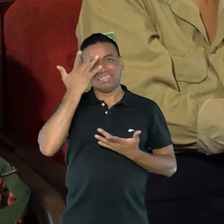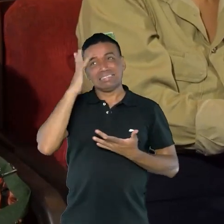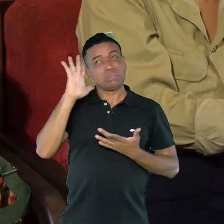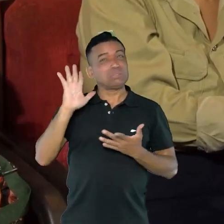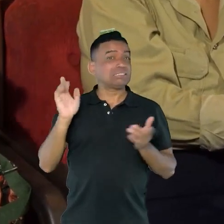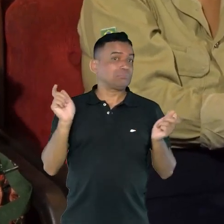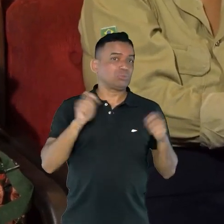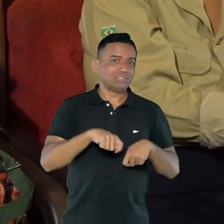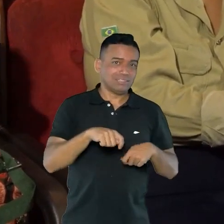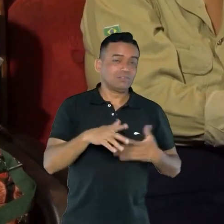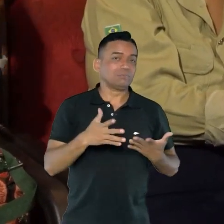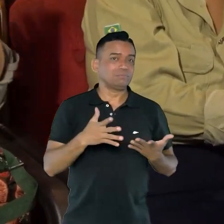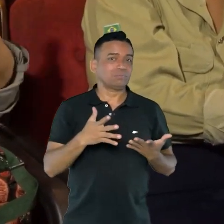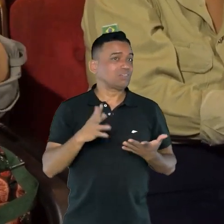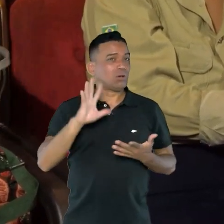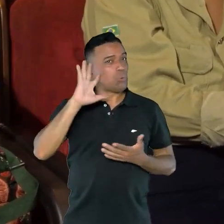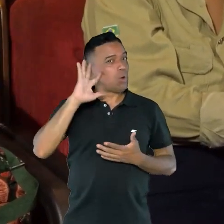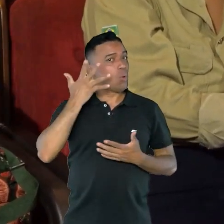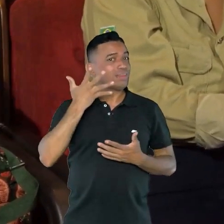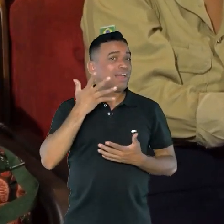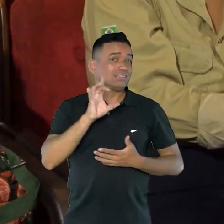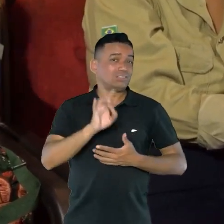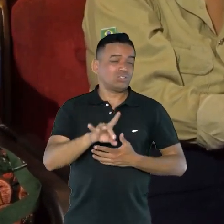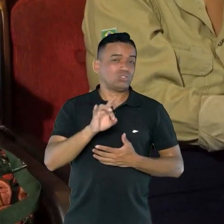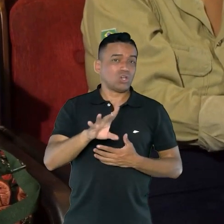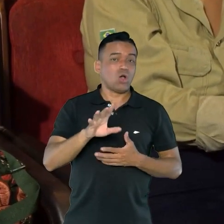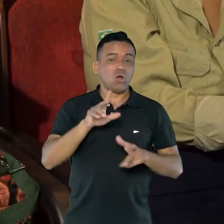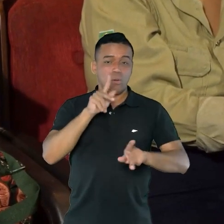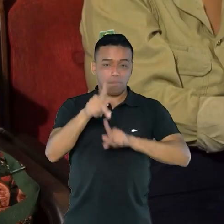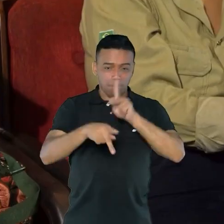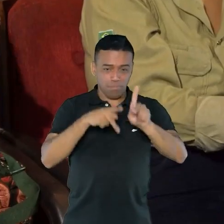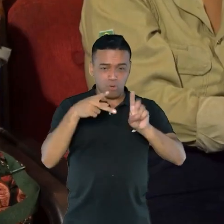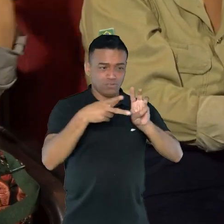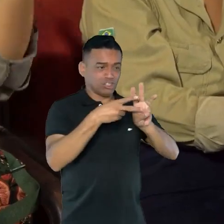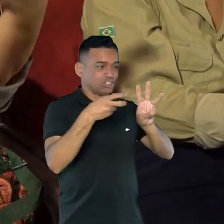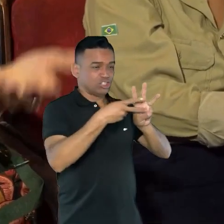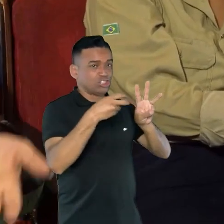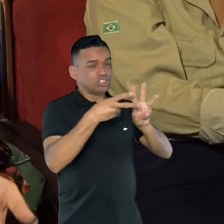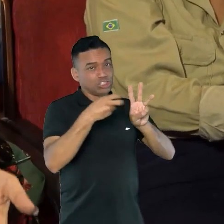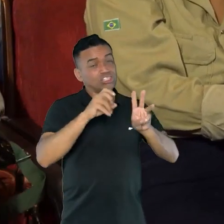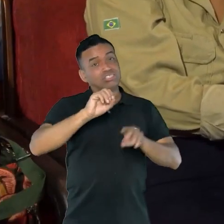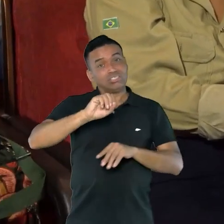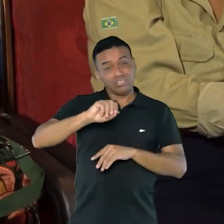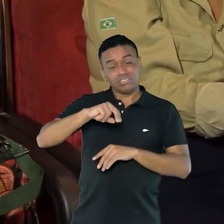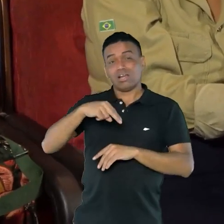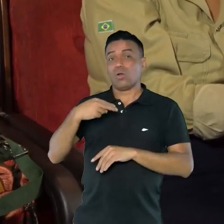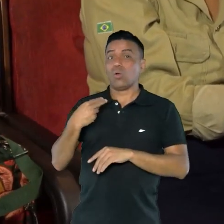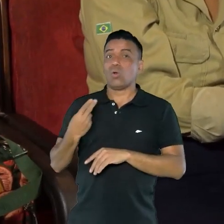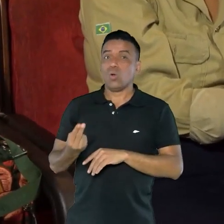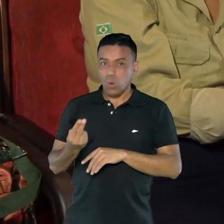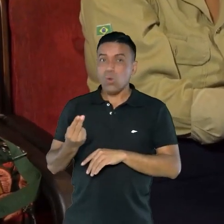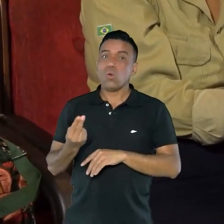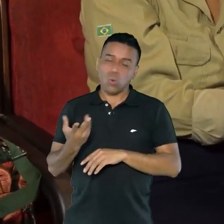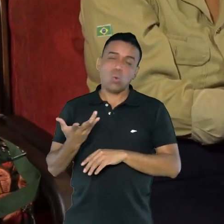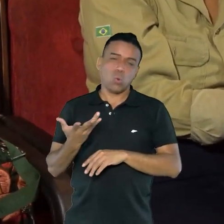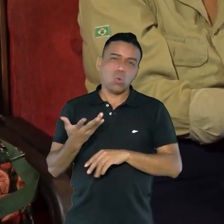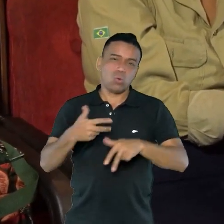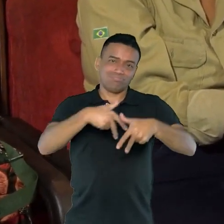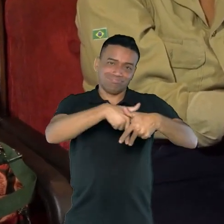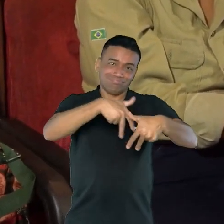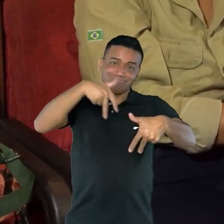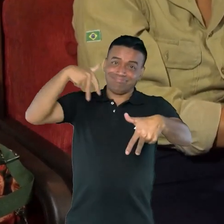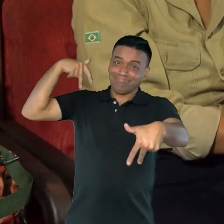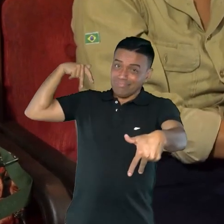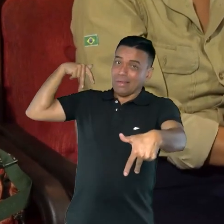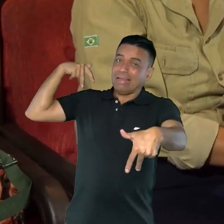se é possível. E eu acho que isso não acontece só, né, com os povos indígenas, ou com os descendentes, né, perdão, dos povos indígenas,